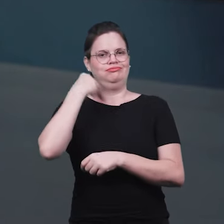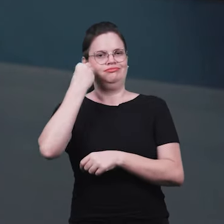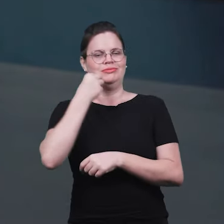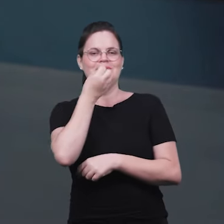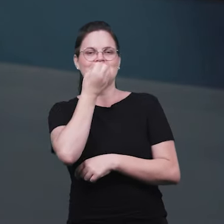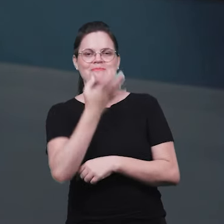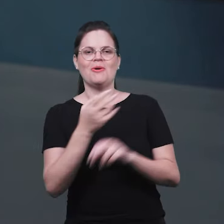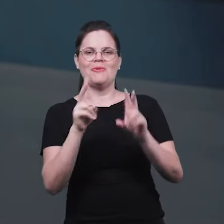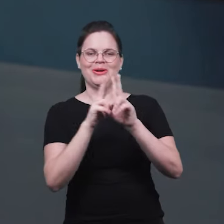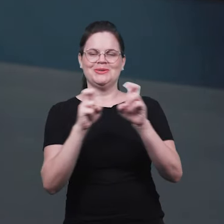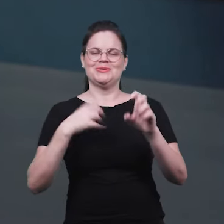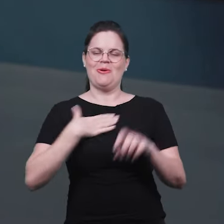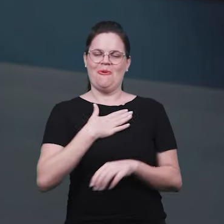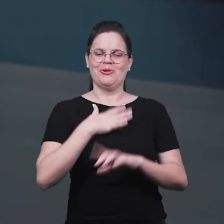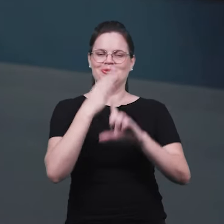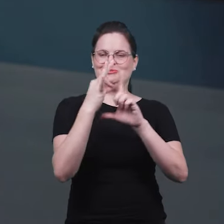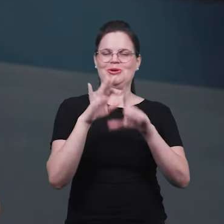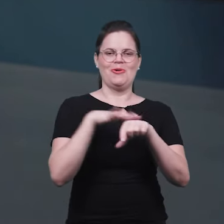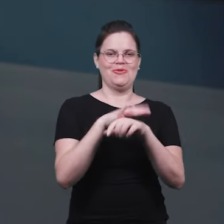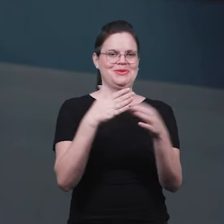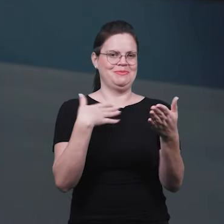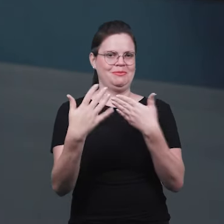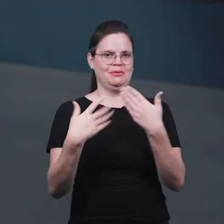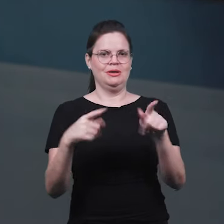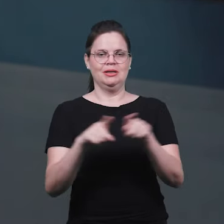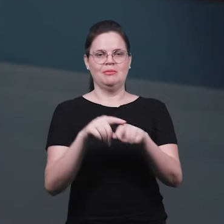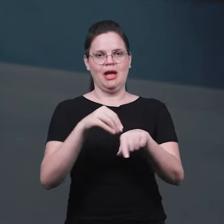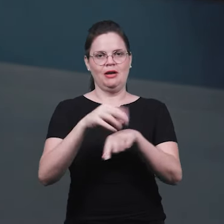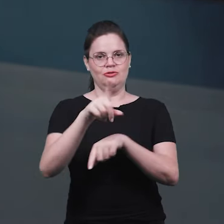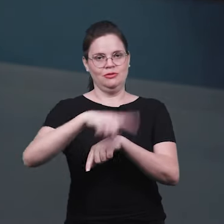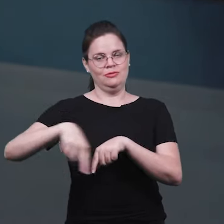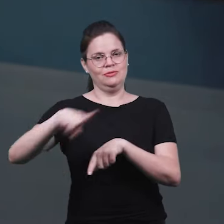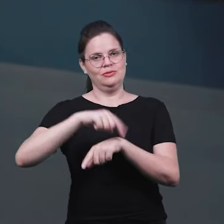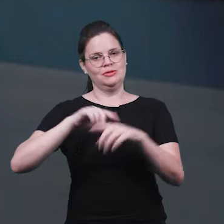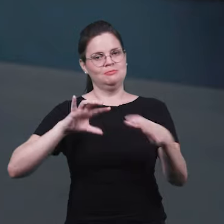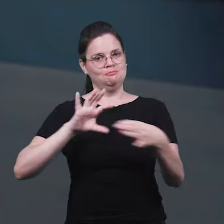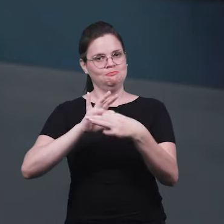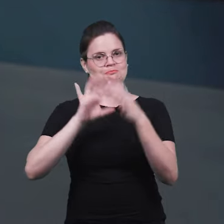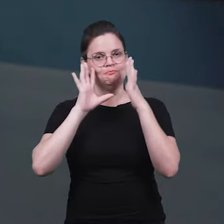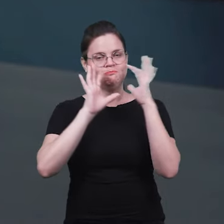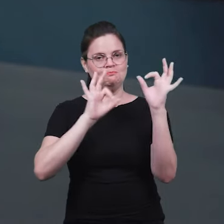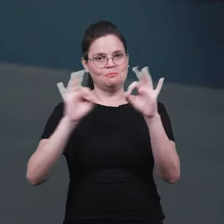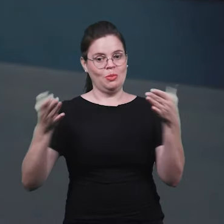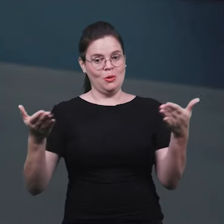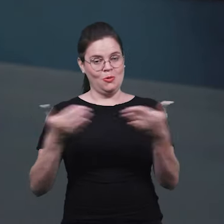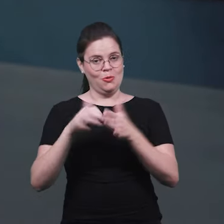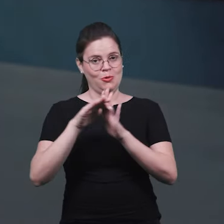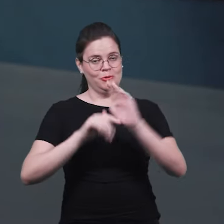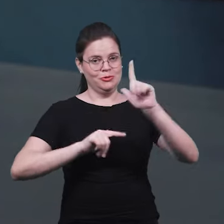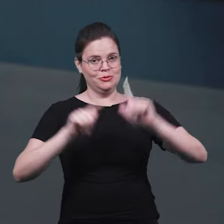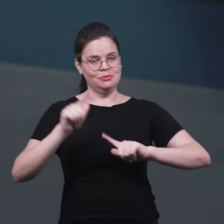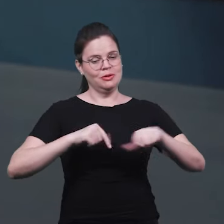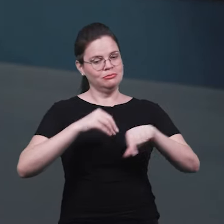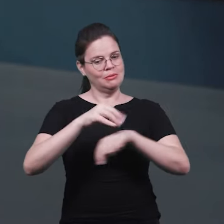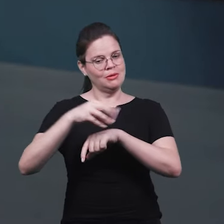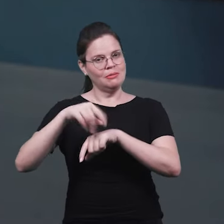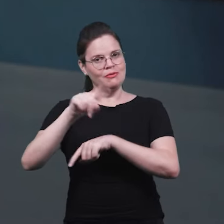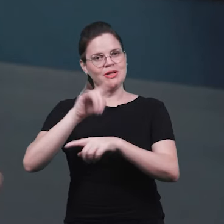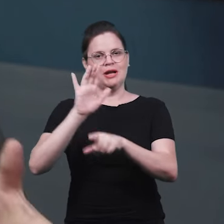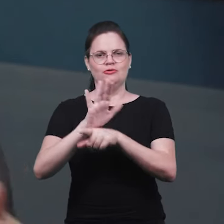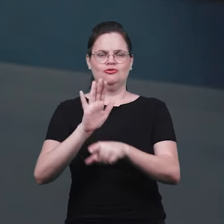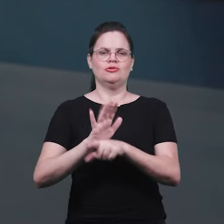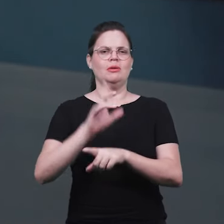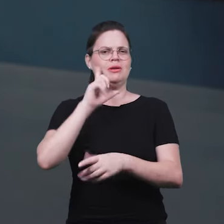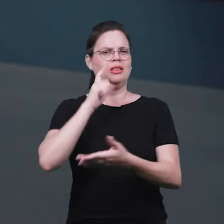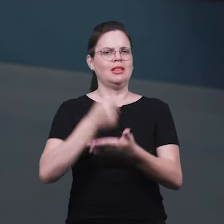falar dela e poder contribuir, de repente, para quem está conectado conosco nesse programa, né? Numa